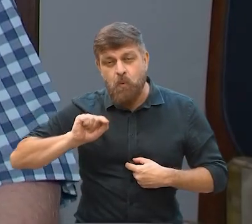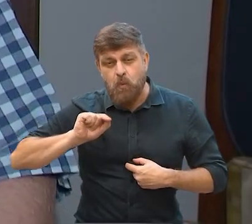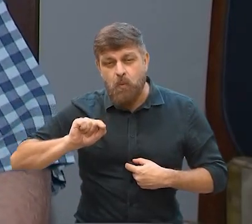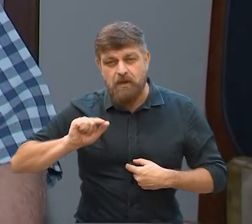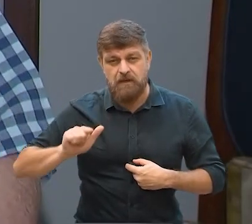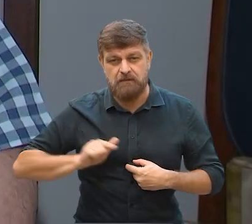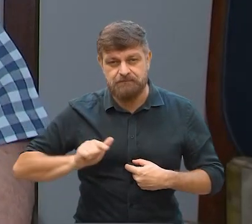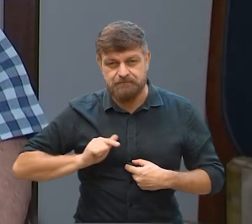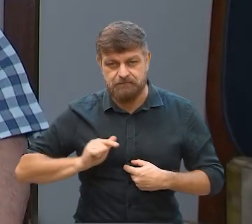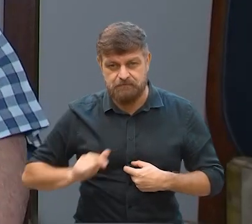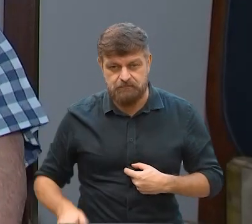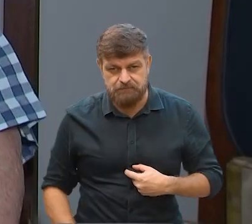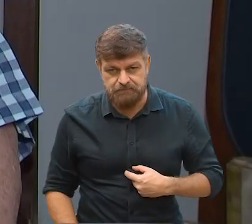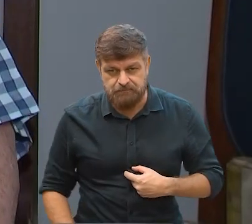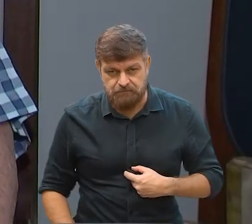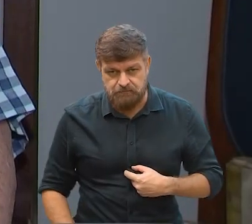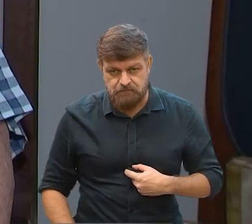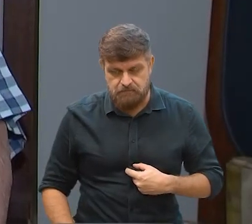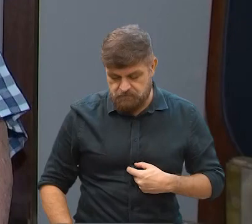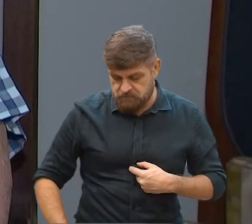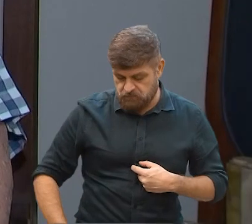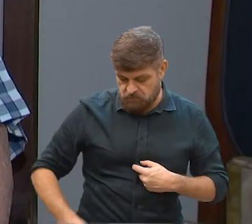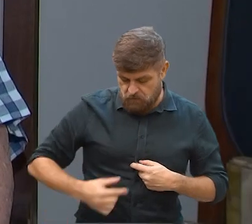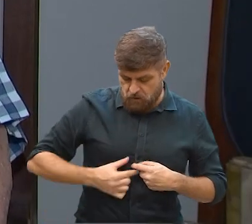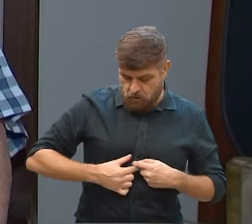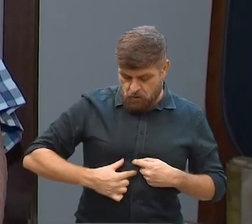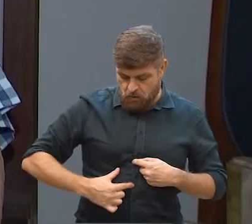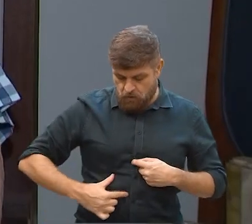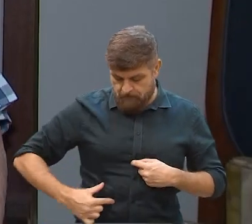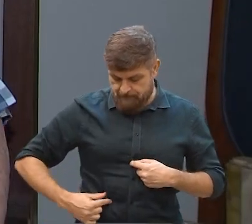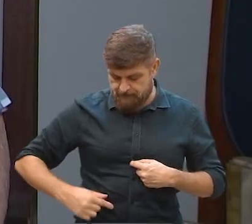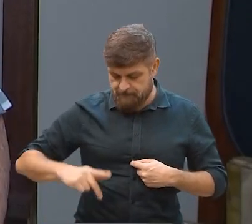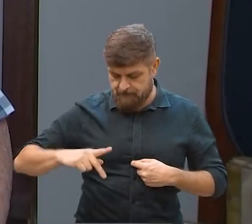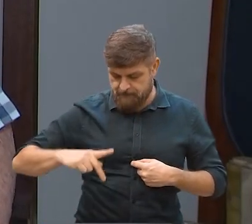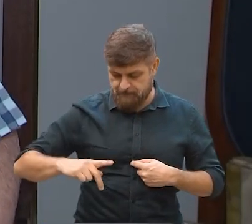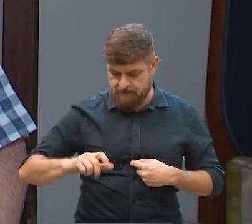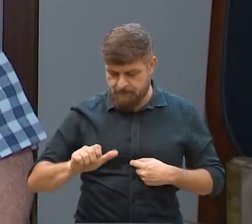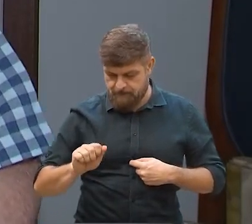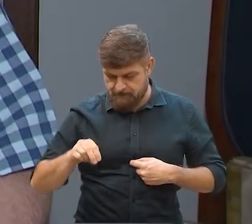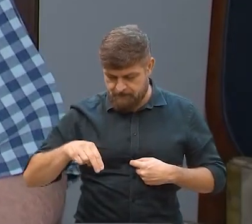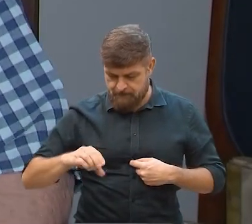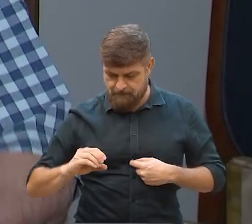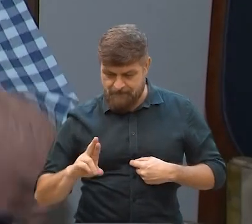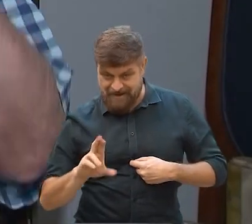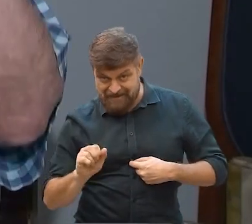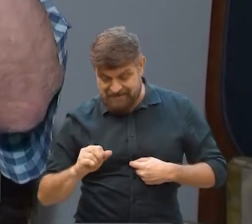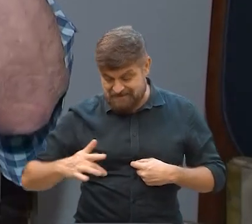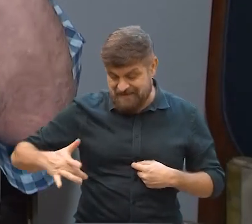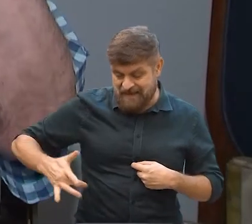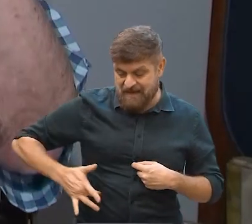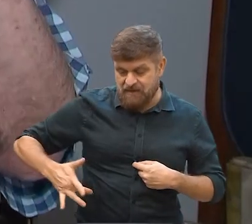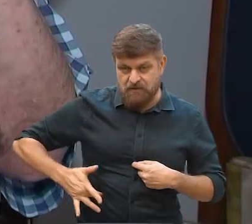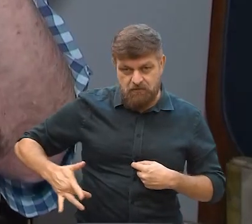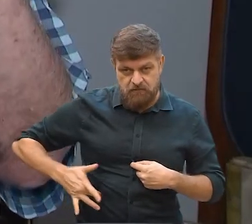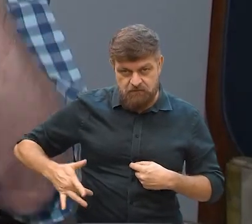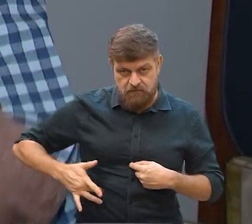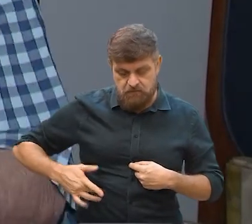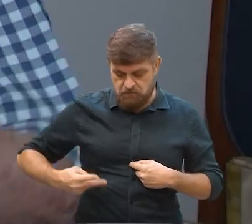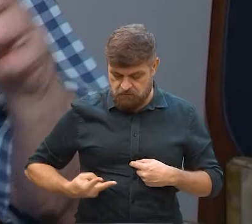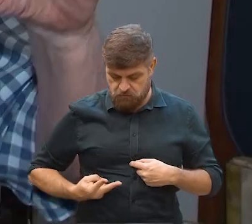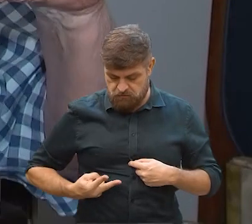chegam as secreções do pâncreas e a bile do fígado. Então, a bile é produzida lá no